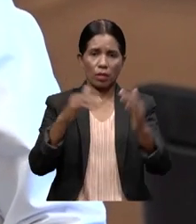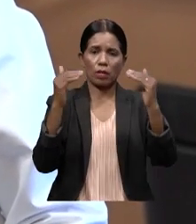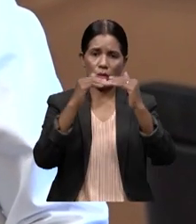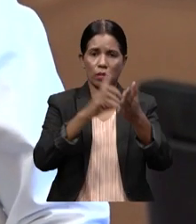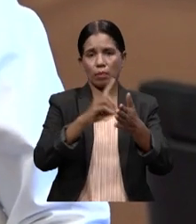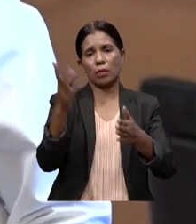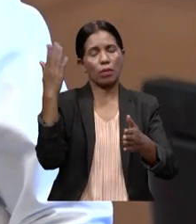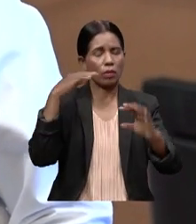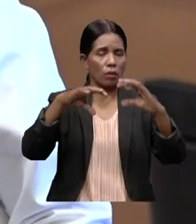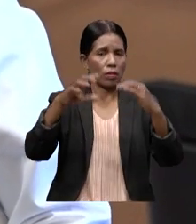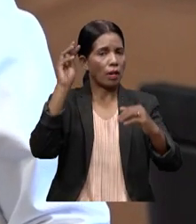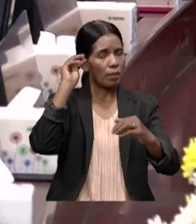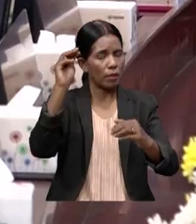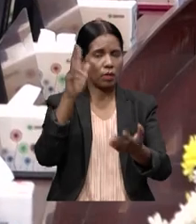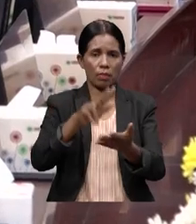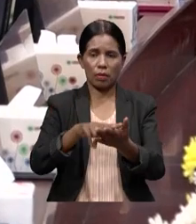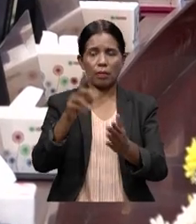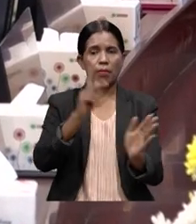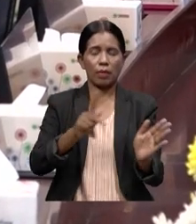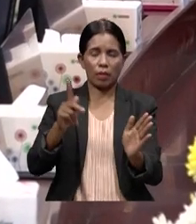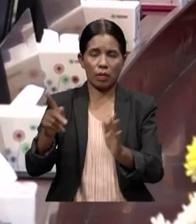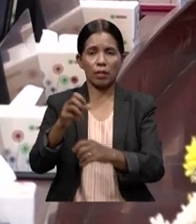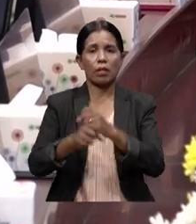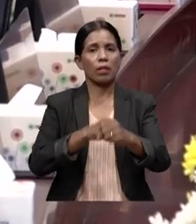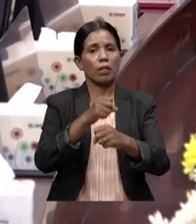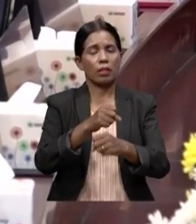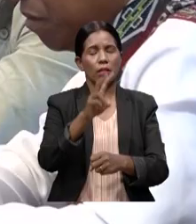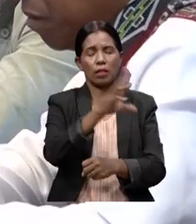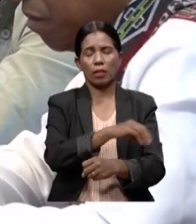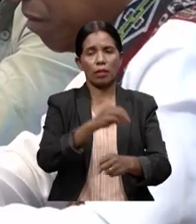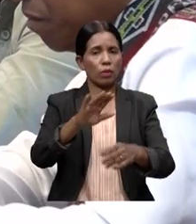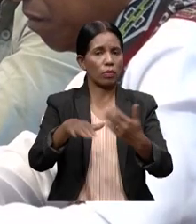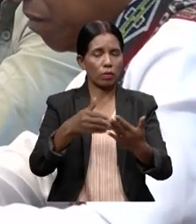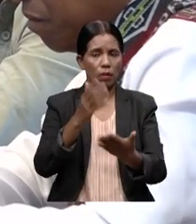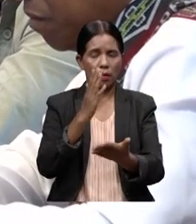nutons min apr na plan an nasional multisetorial